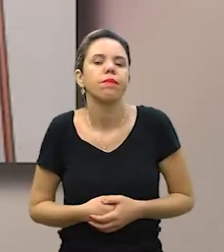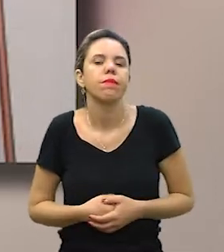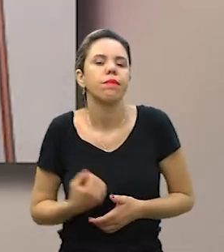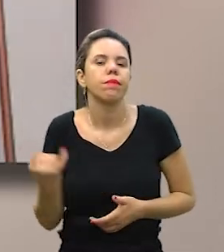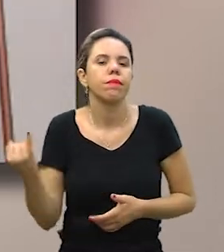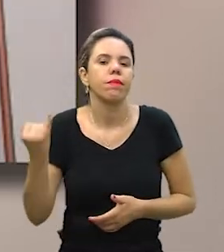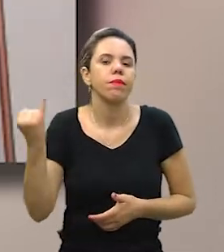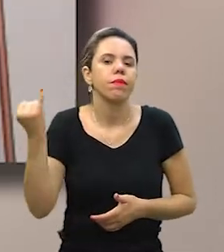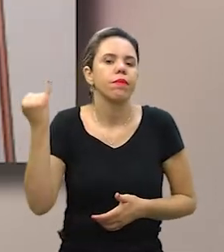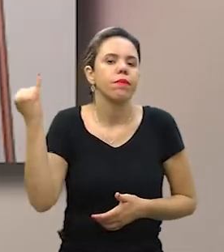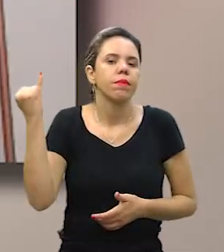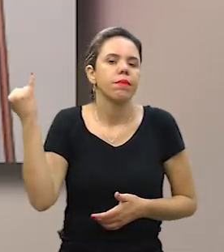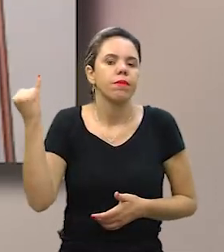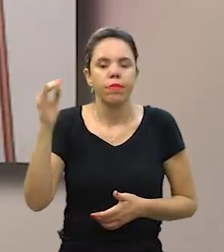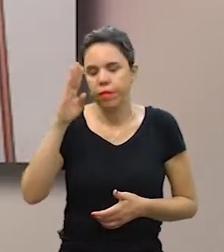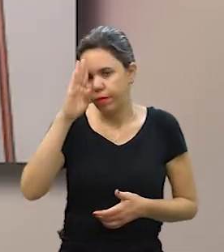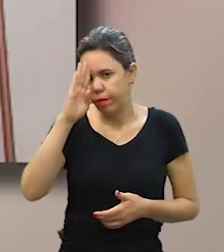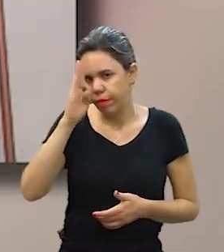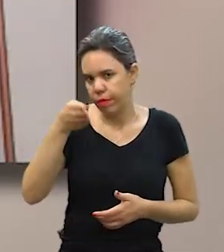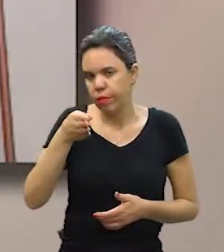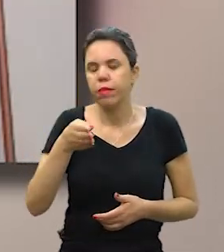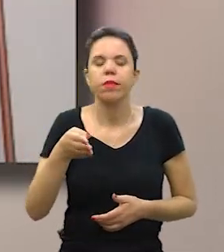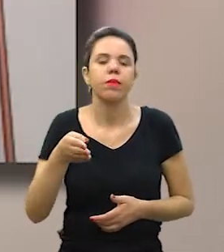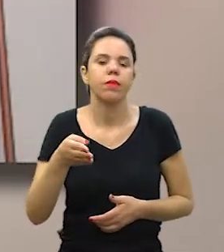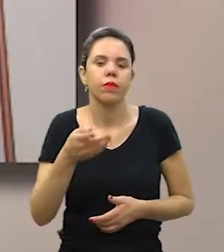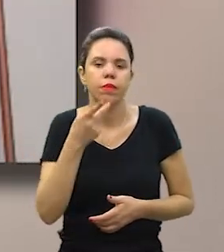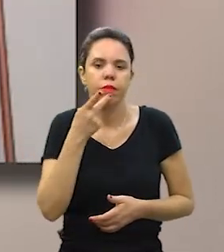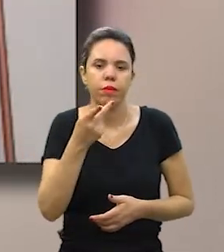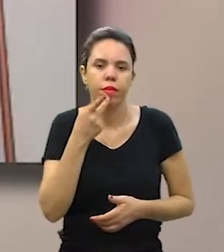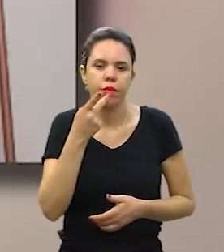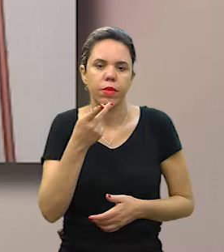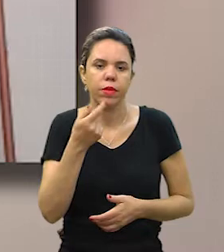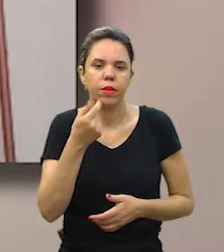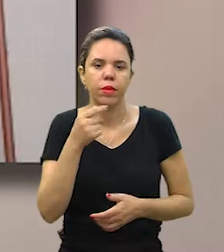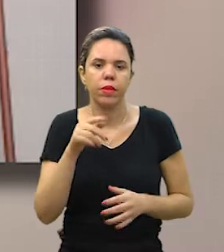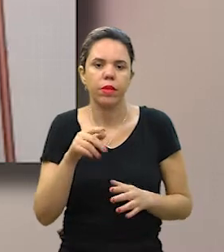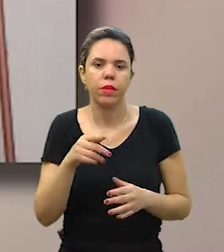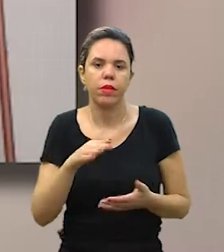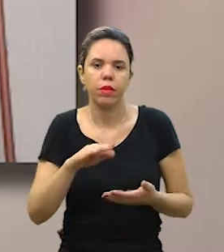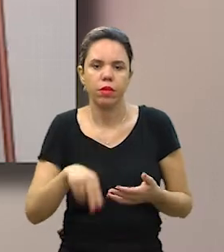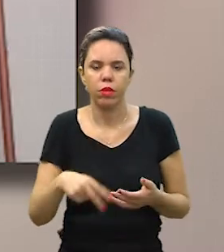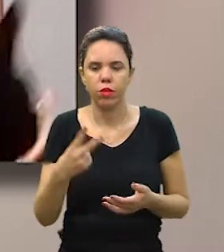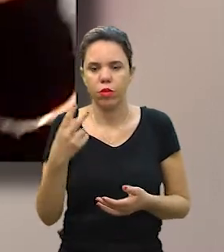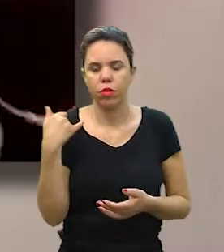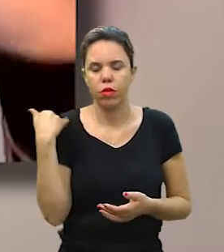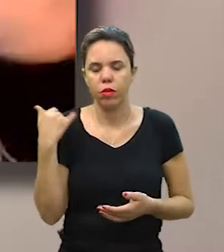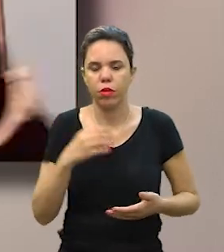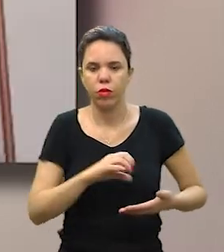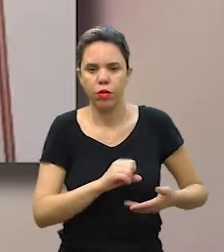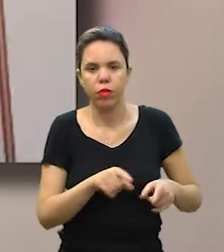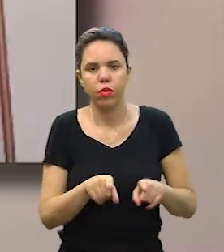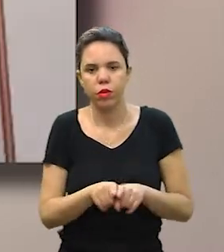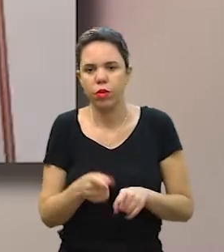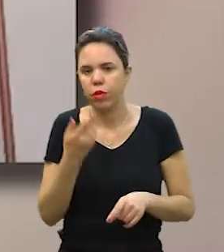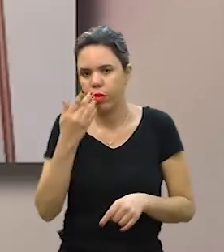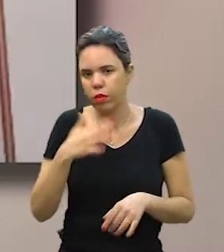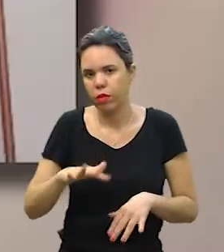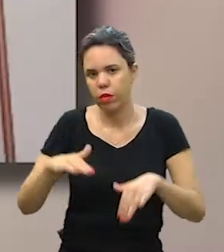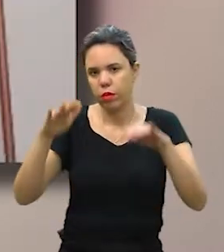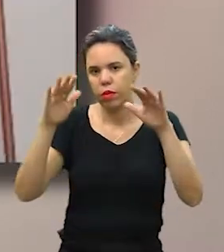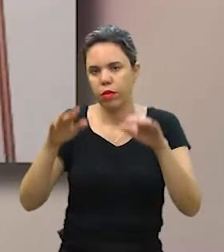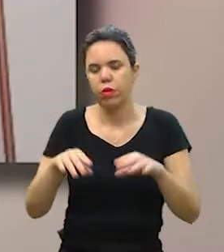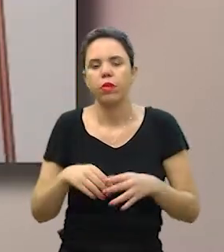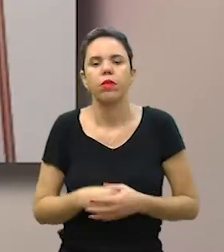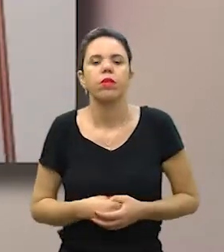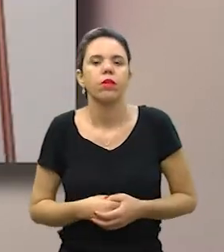mais importante, principalmente aí eu estou dizendo para os lactentes, né, os menores de 2 anos, mas isso também serve para as crianças